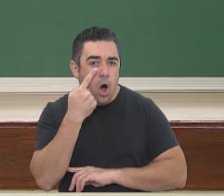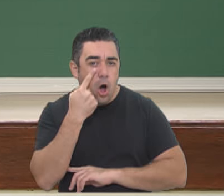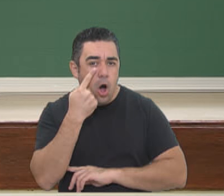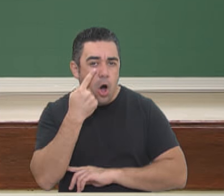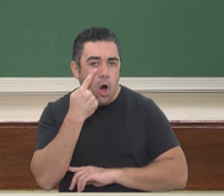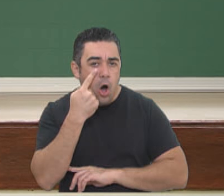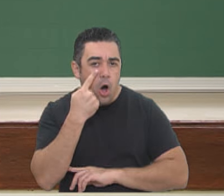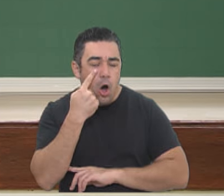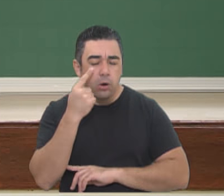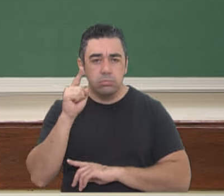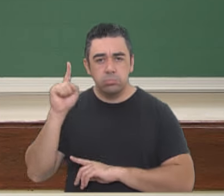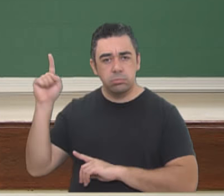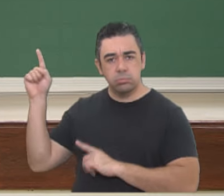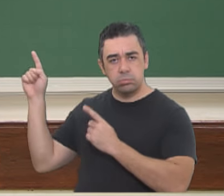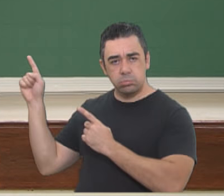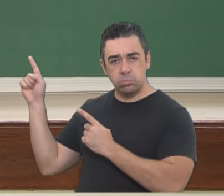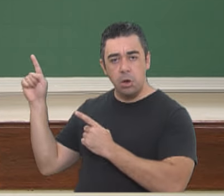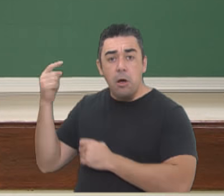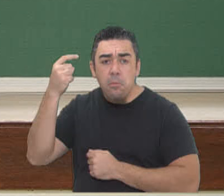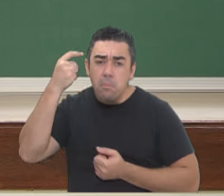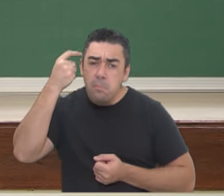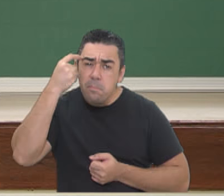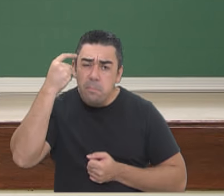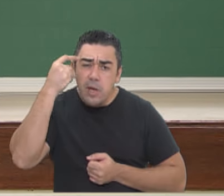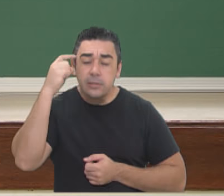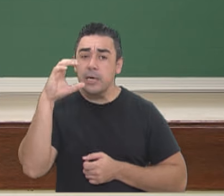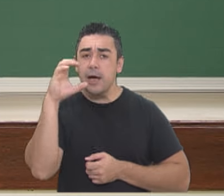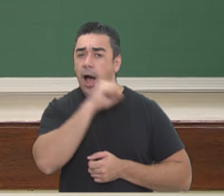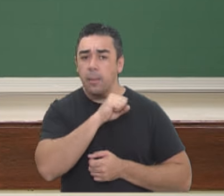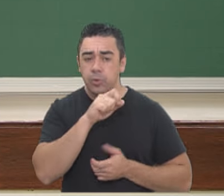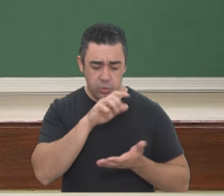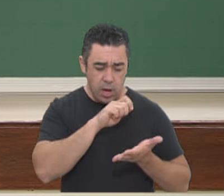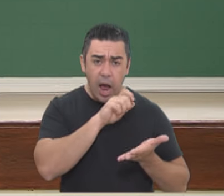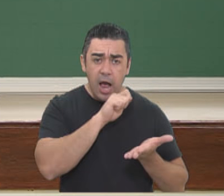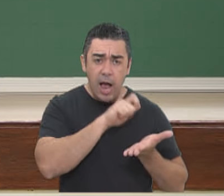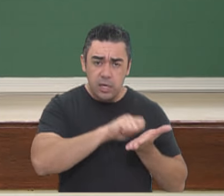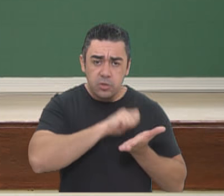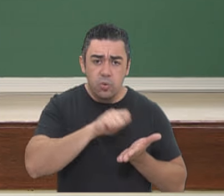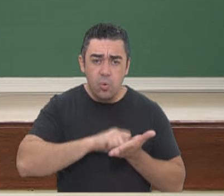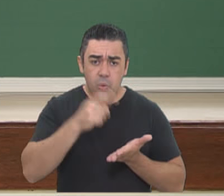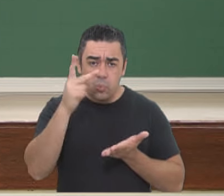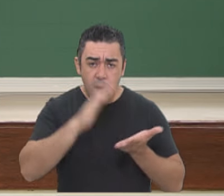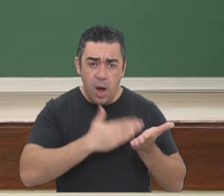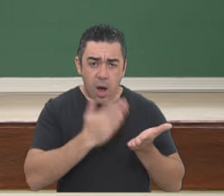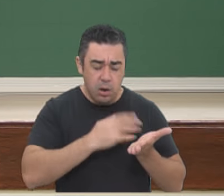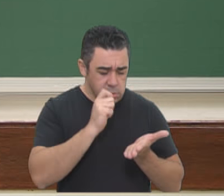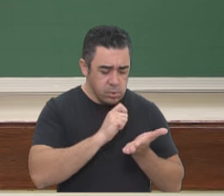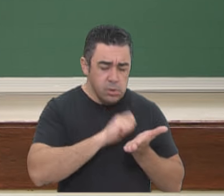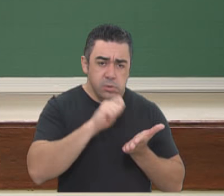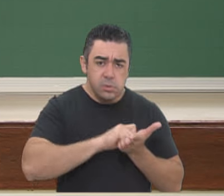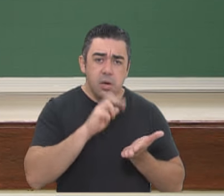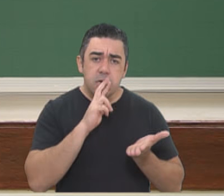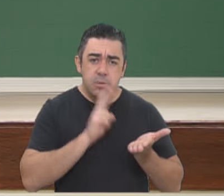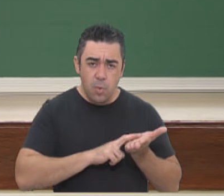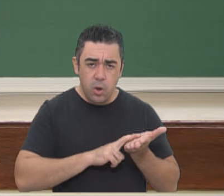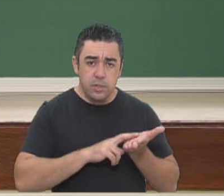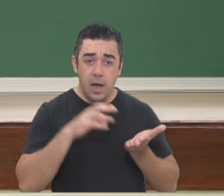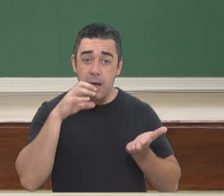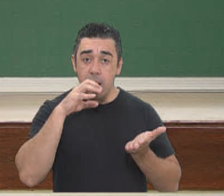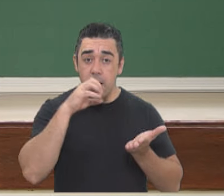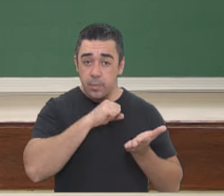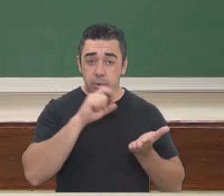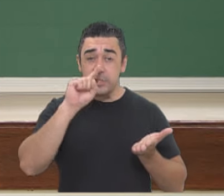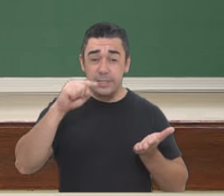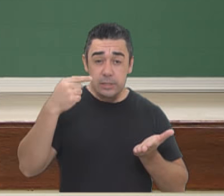poderem pensar, e é bem rapidinho, anotem aí bem rapidinho no caderno de vocês as respostinhas, tá? Para a gente